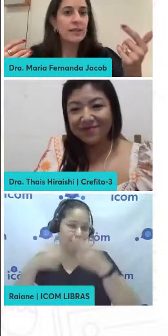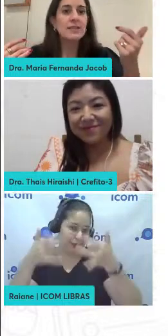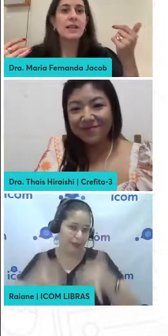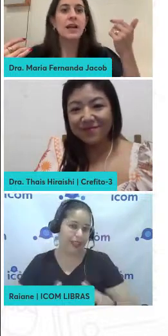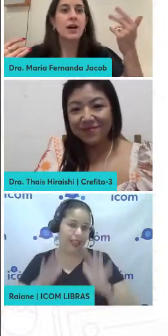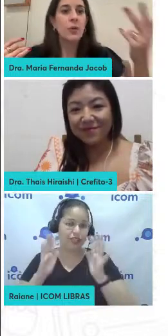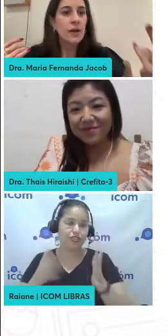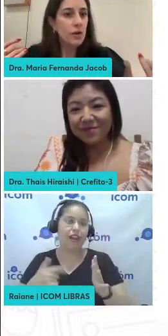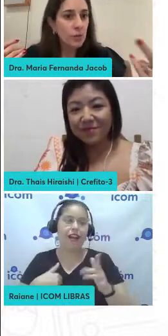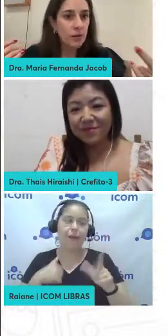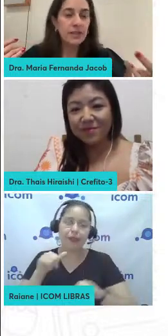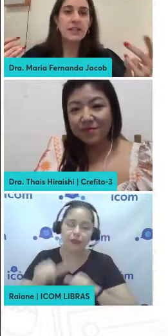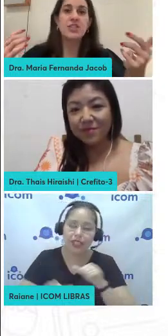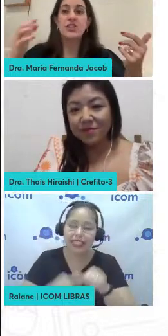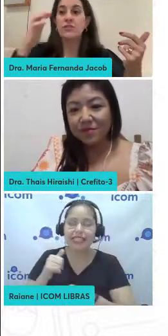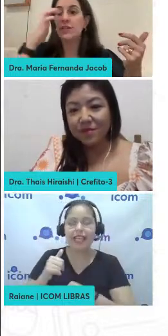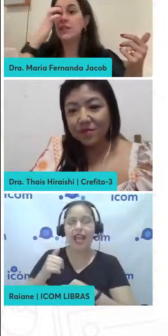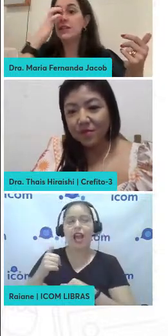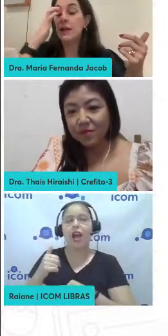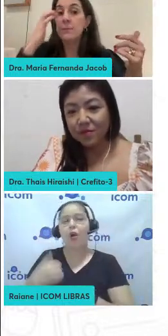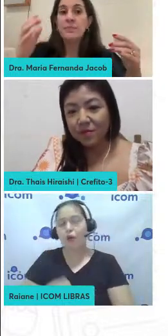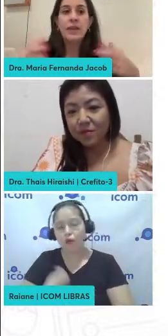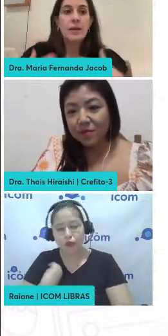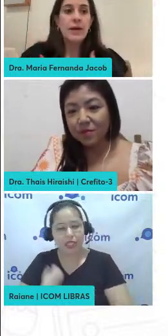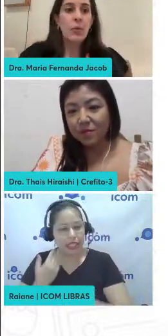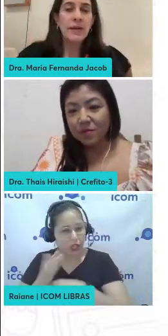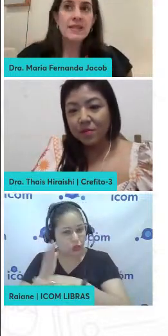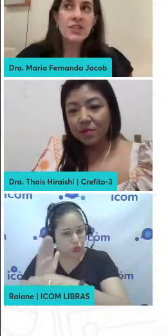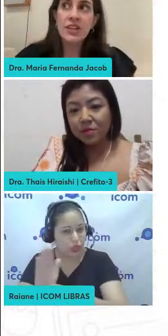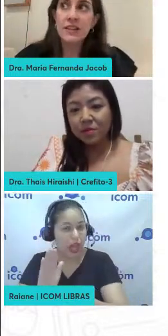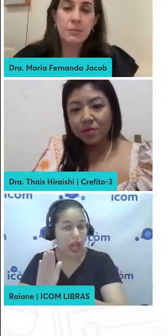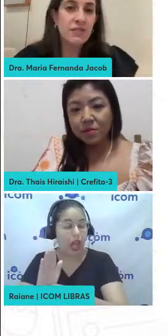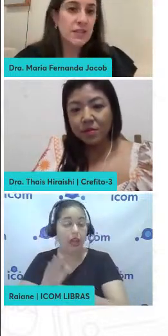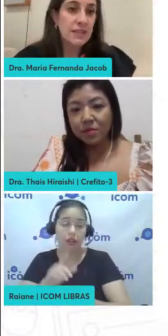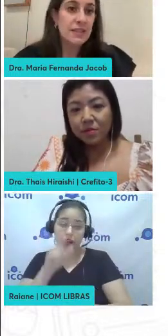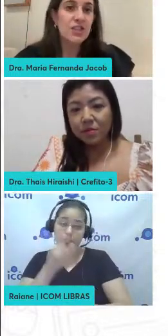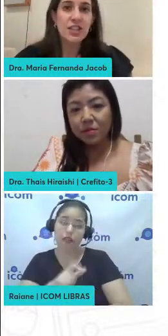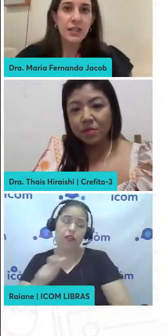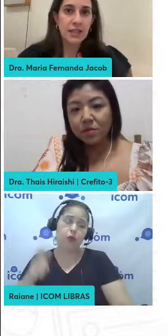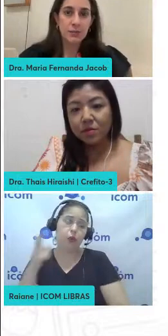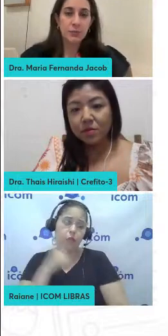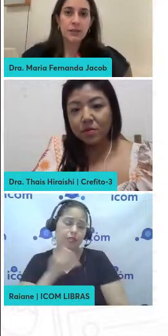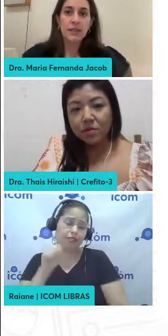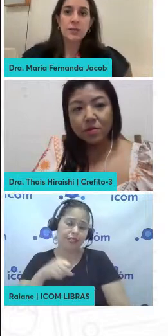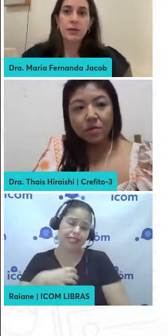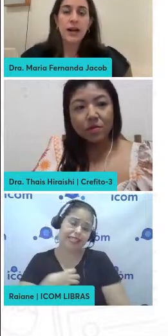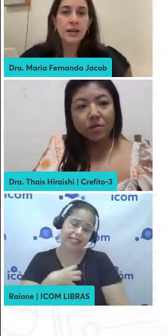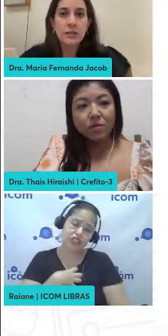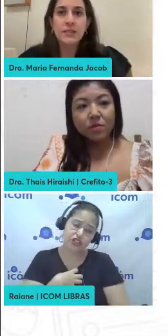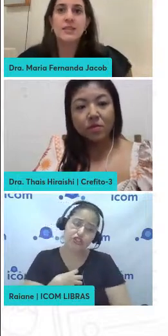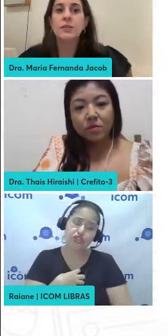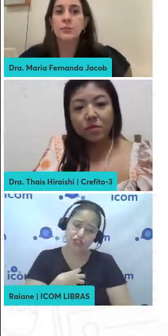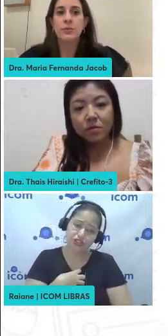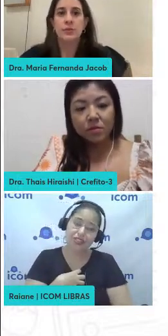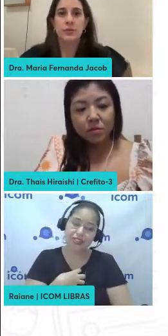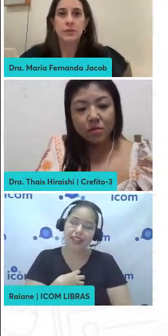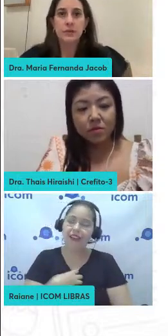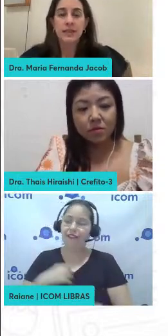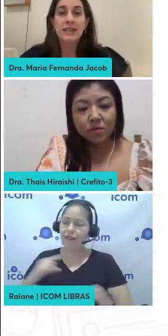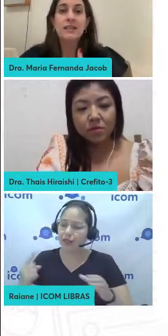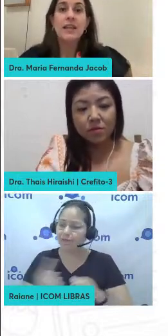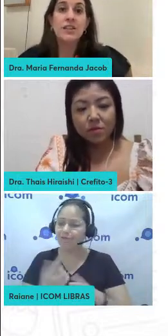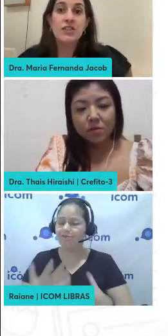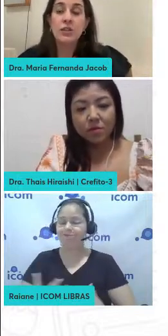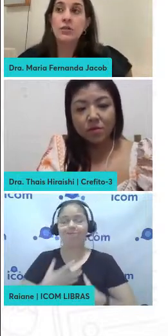uma manutenção, com uma qualidade de vida, o paciente ele também vai se sentir naquele momento acolhido por